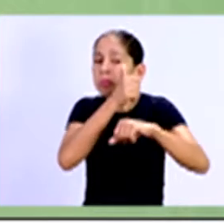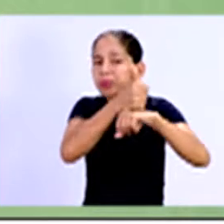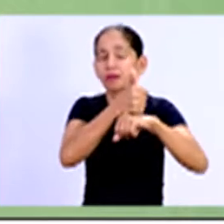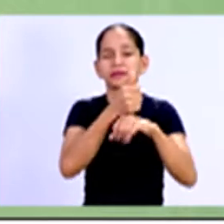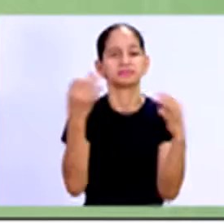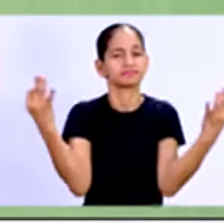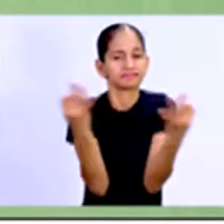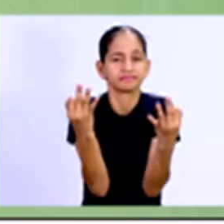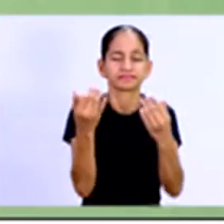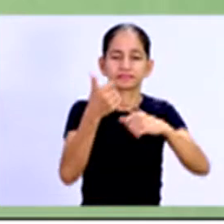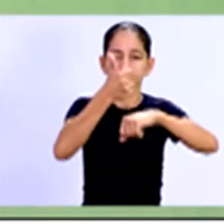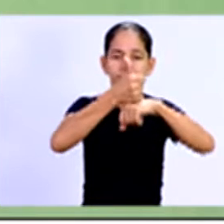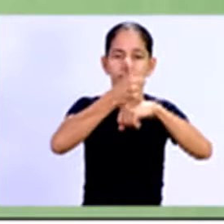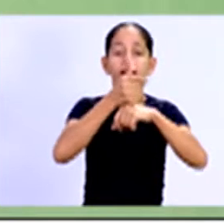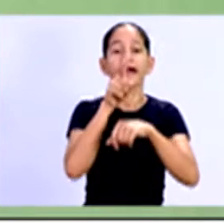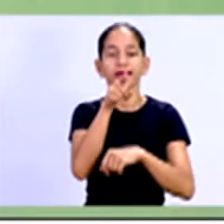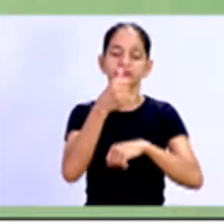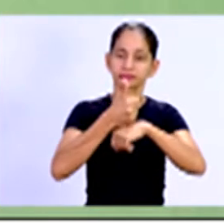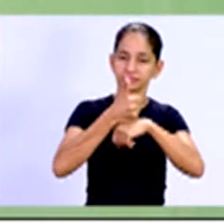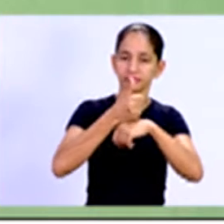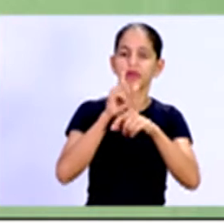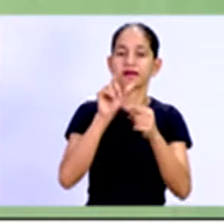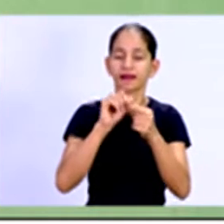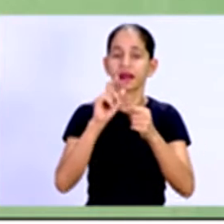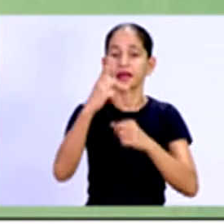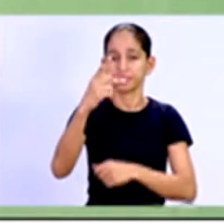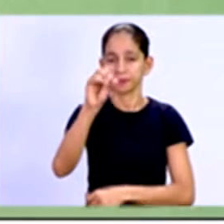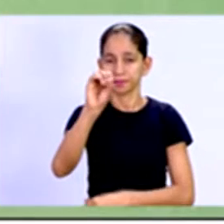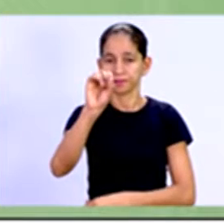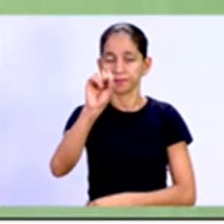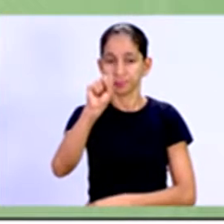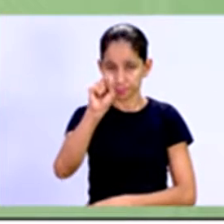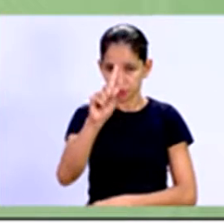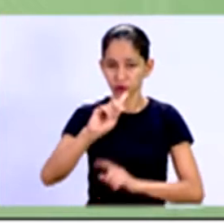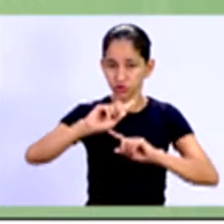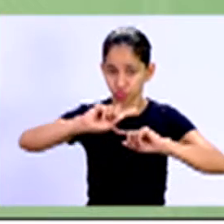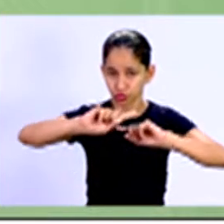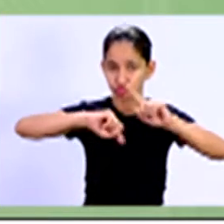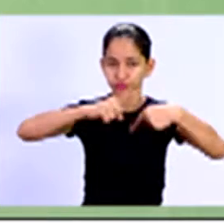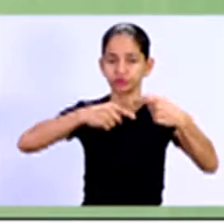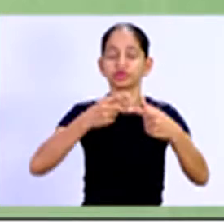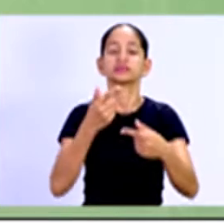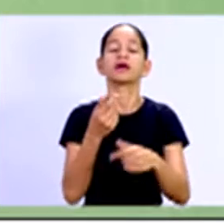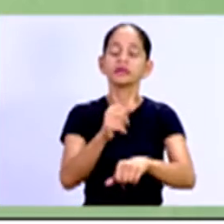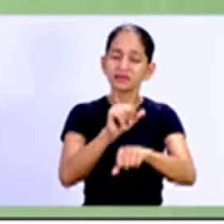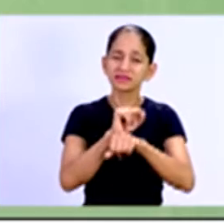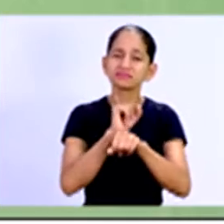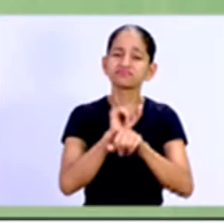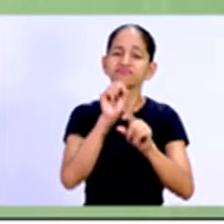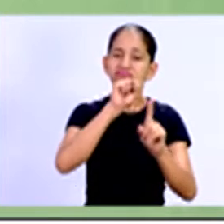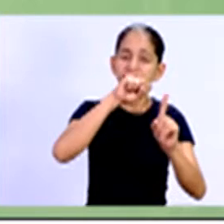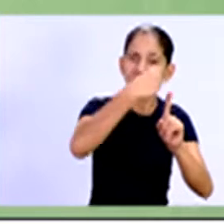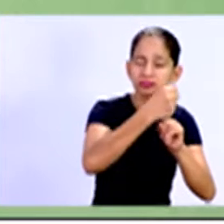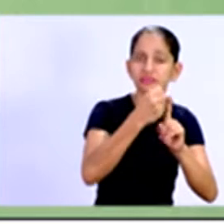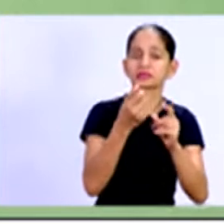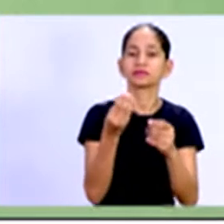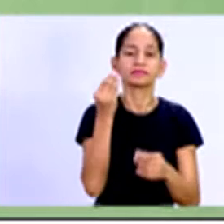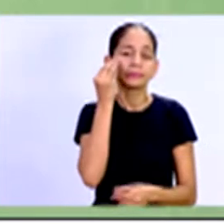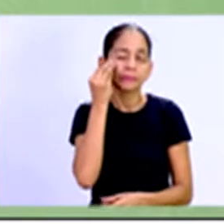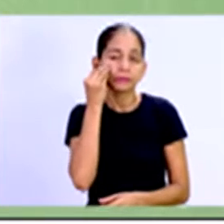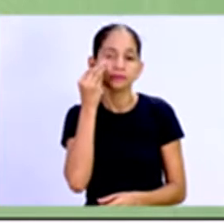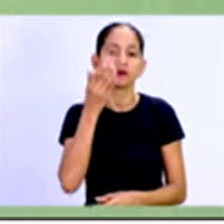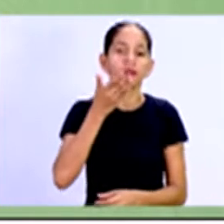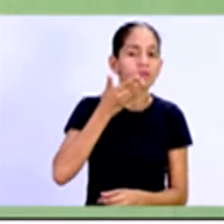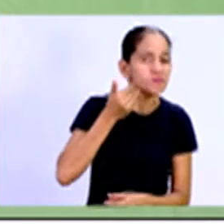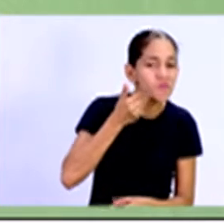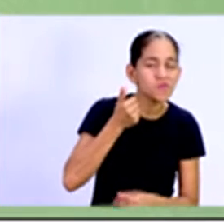alto. E assim, toda a sociedade espera que as pessoas alcancem eles. No entanto, poucas pessoas